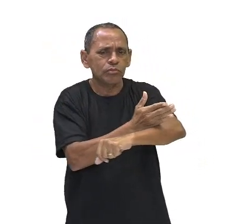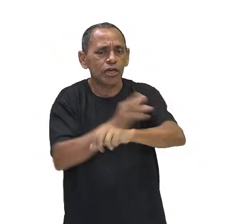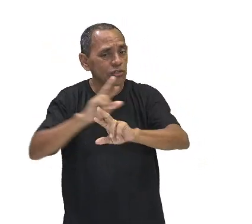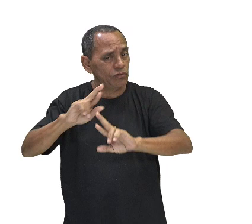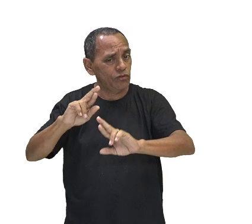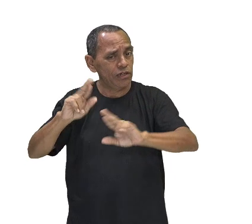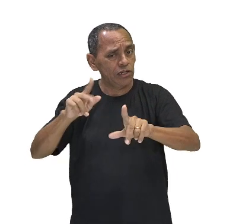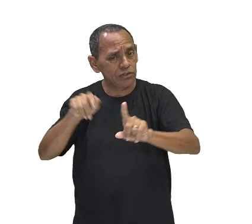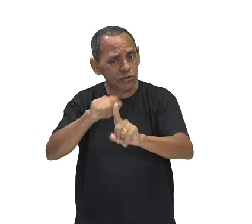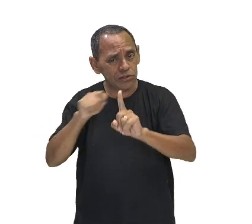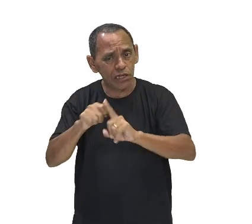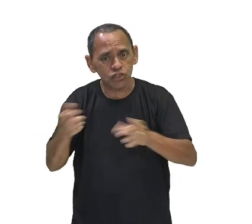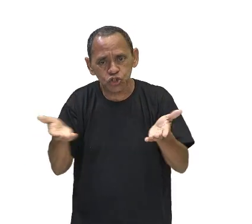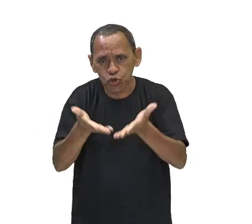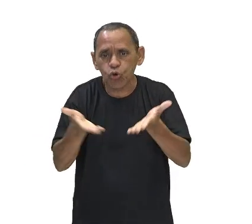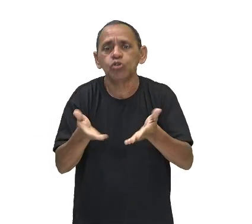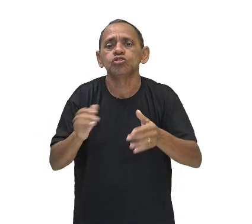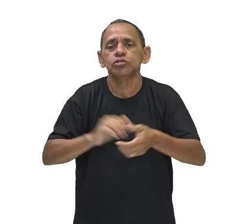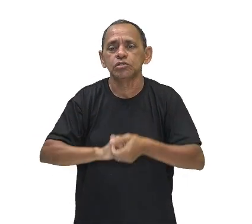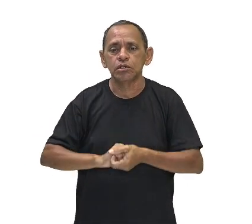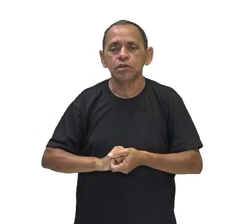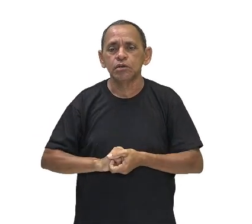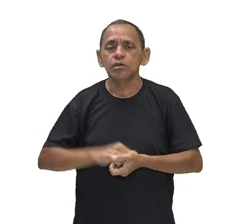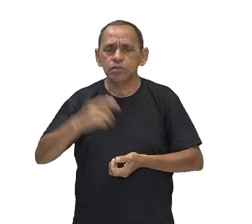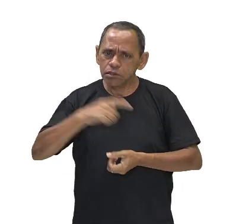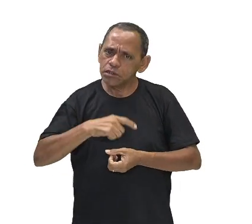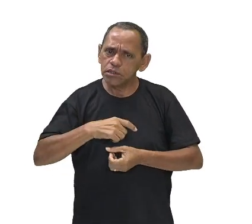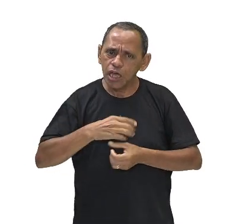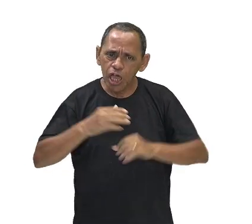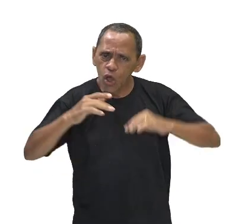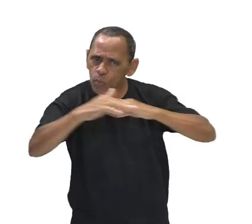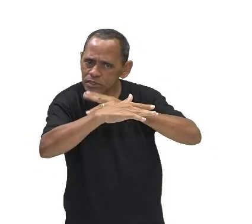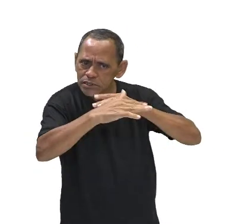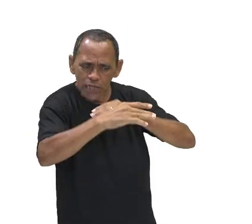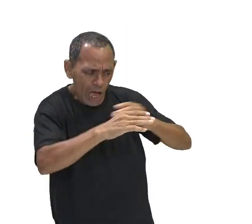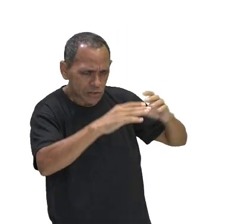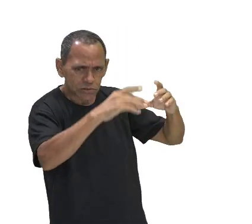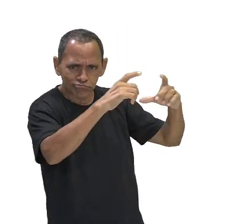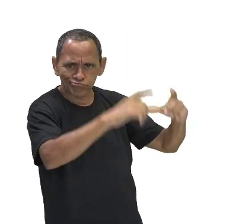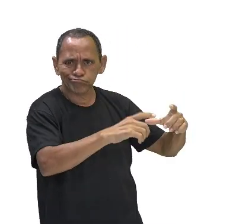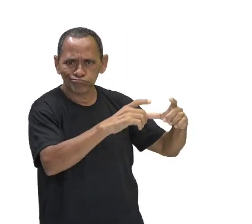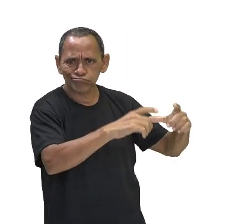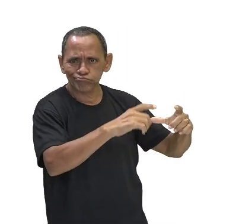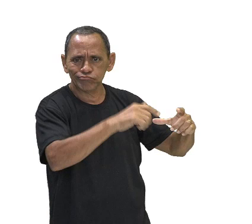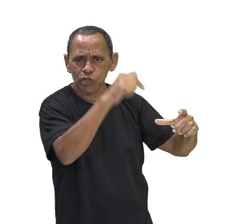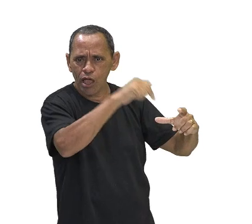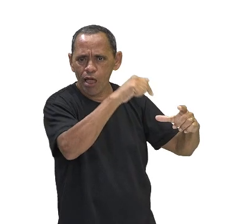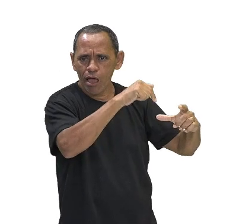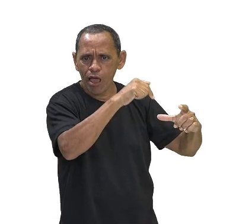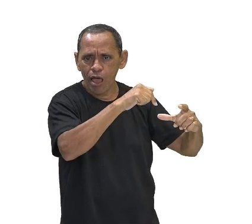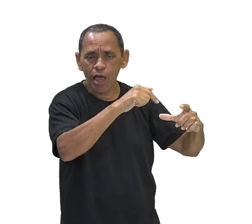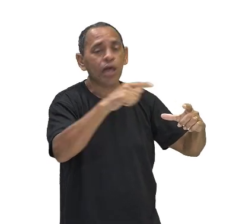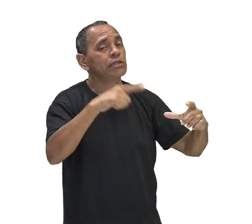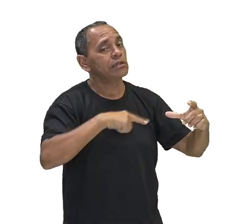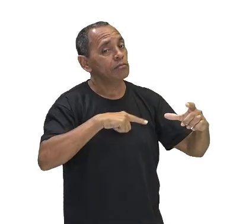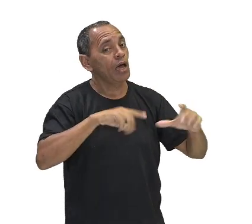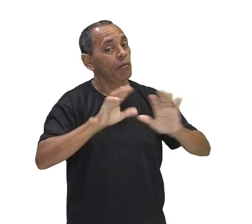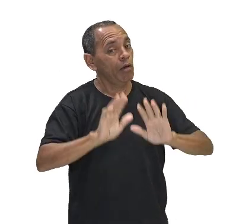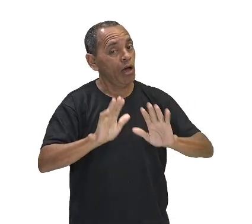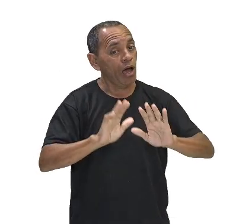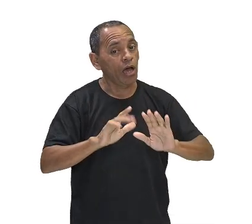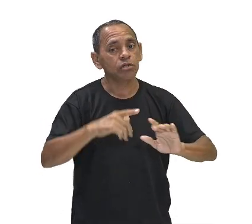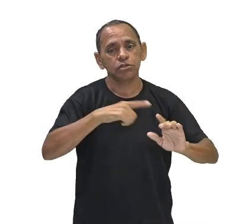e existe outra cidade no céu. Então, Agostinho vai separar as sociedades em uma